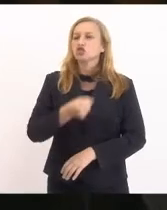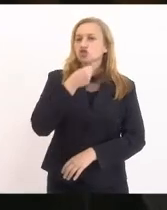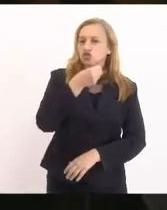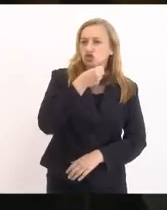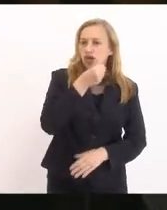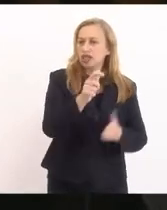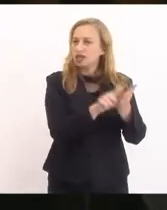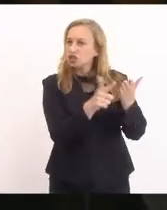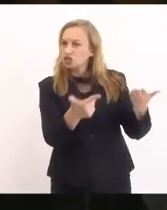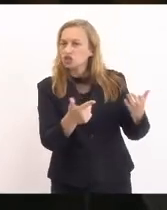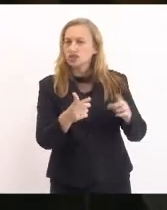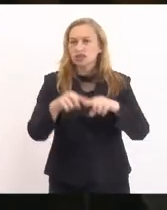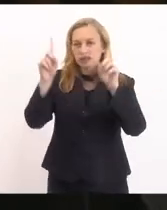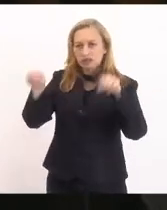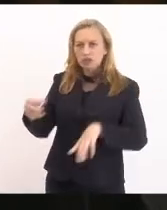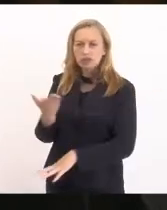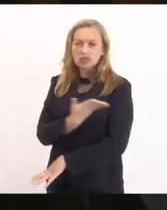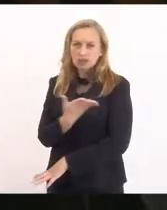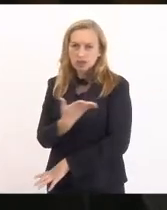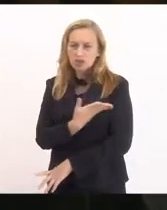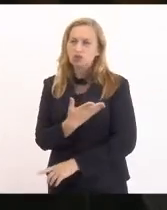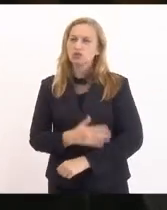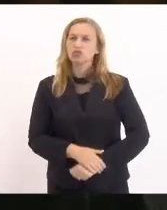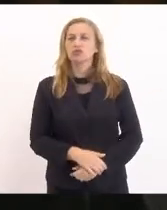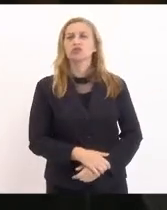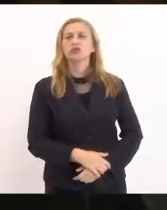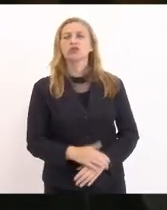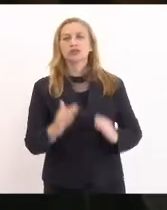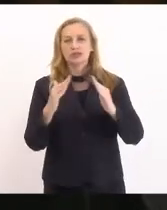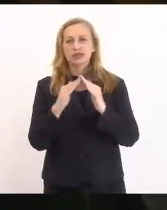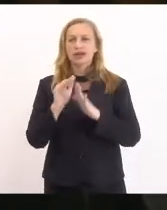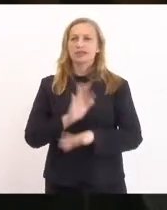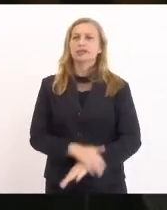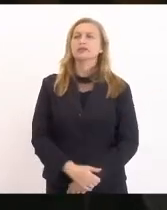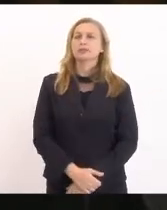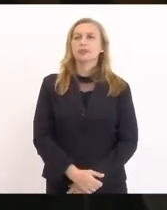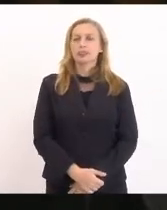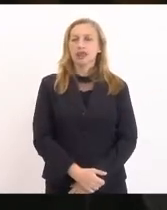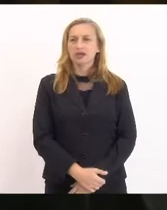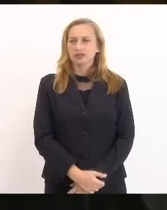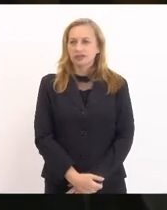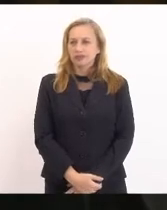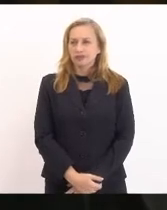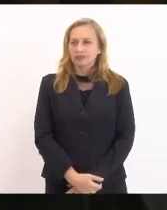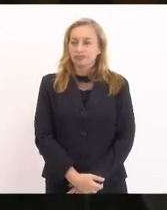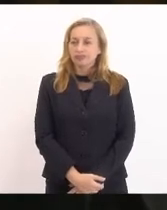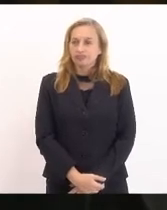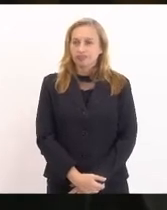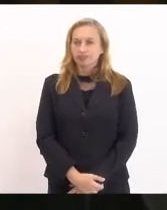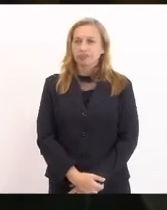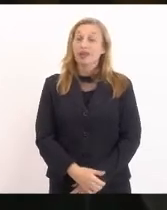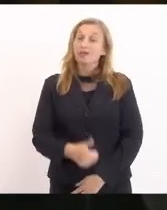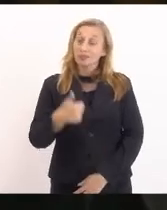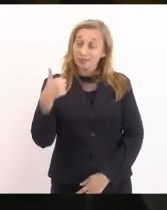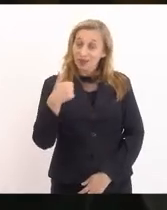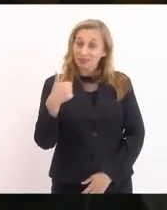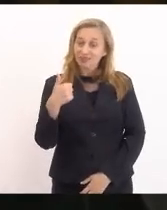jornalistas, servidores, colegas desta casa. Em primeiro lugar,